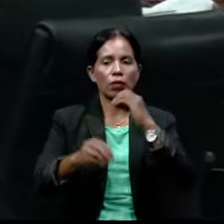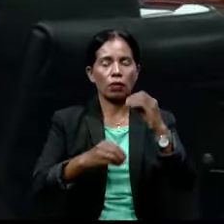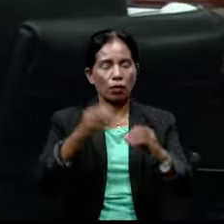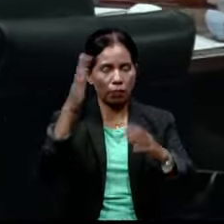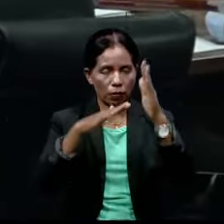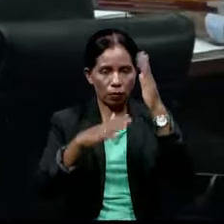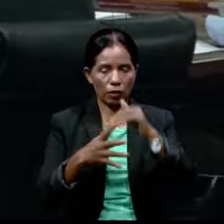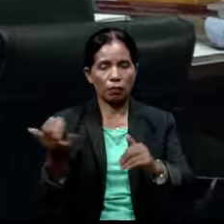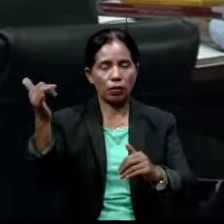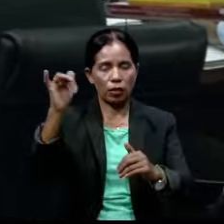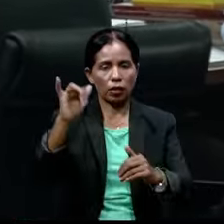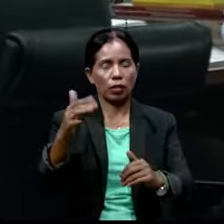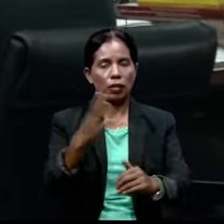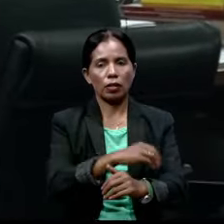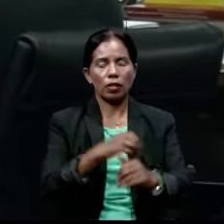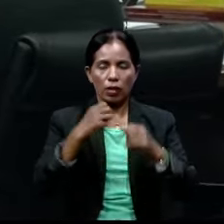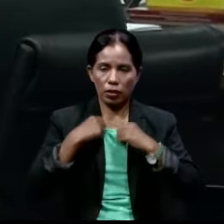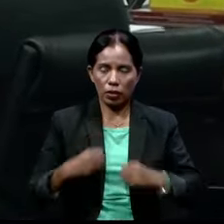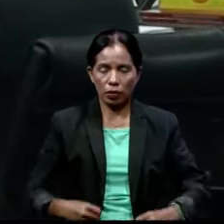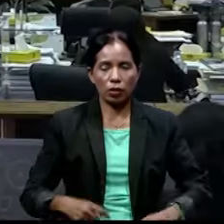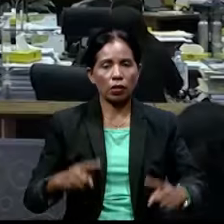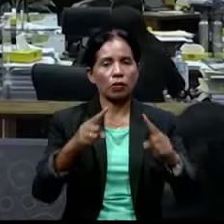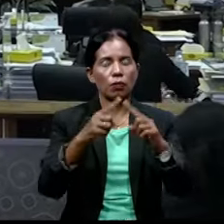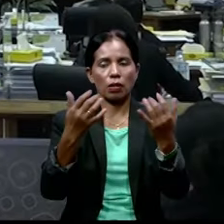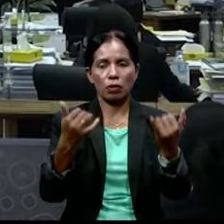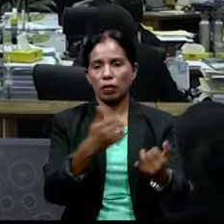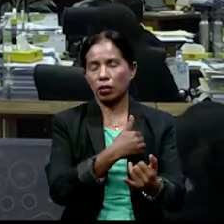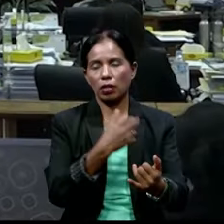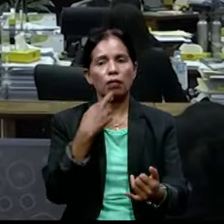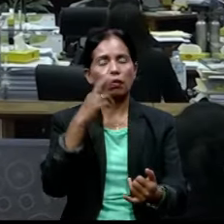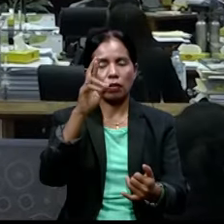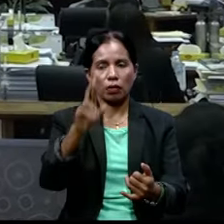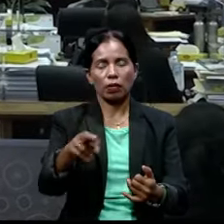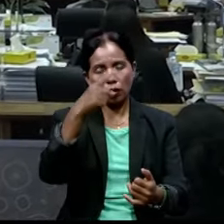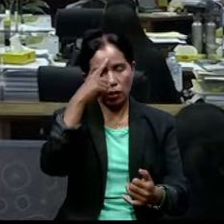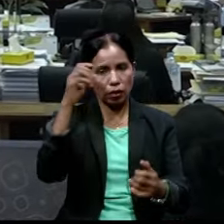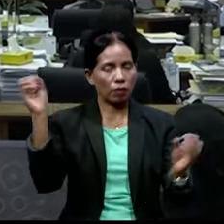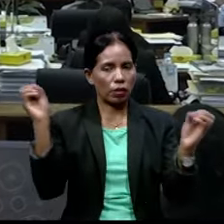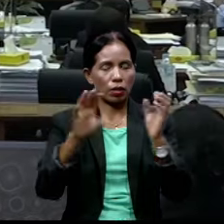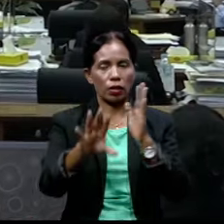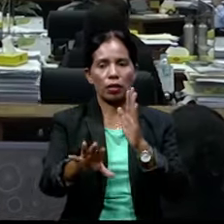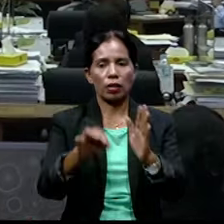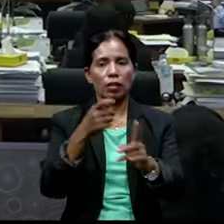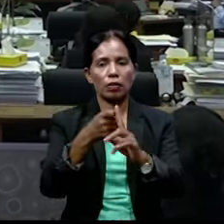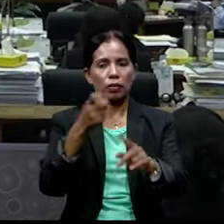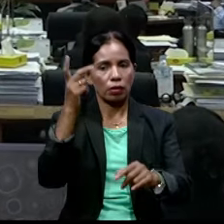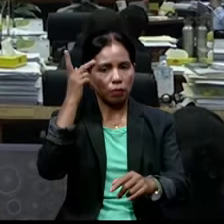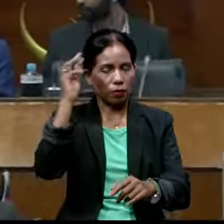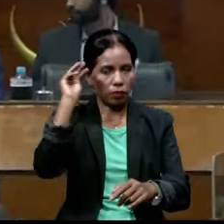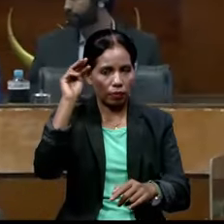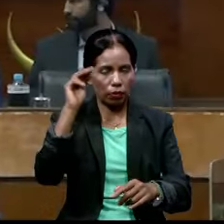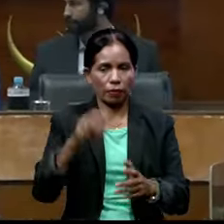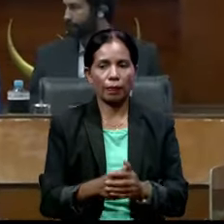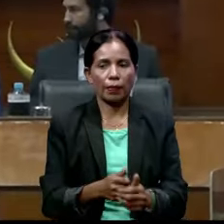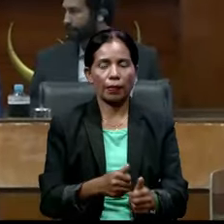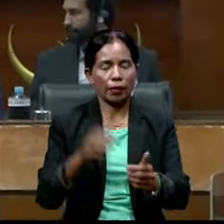bem, durante o acontece o setor saúde, mas agora se dá a resposta, também a reta na autorização do primeiro-ministro. No neto,